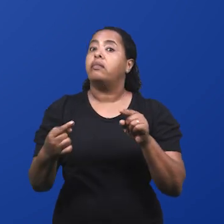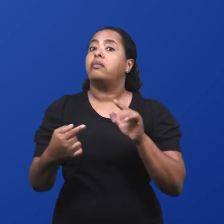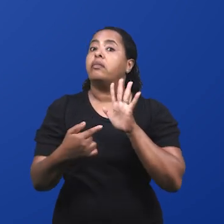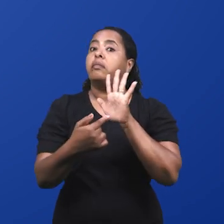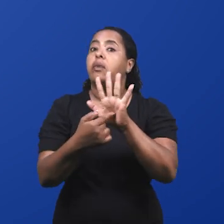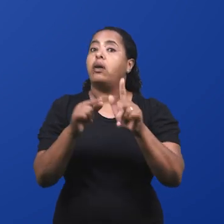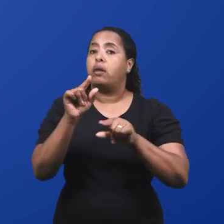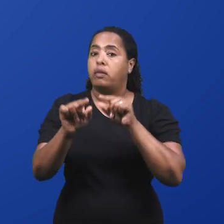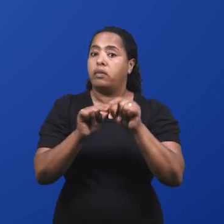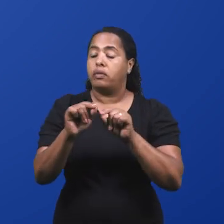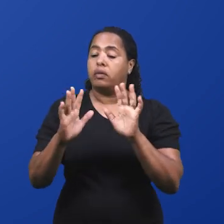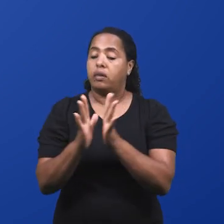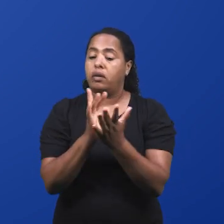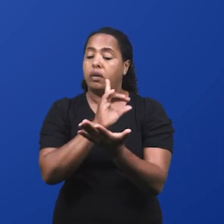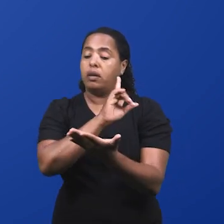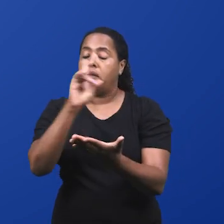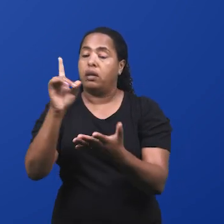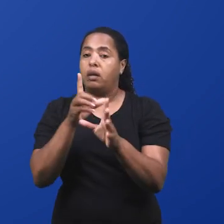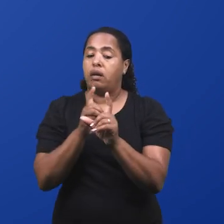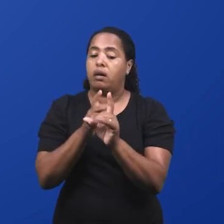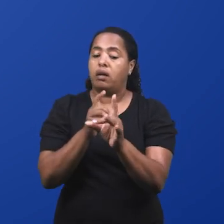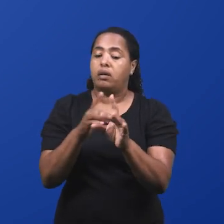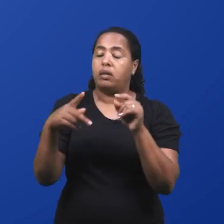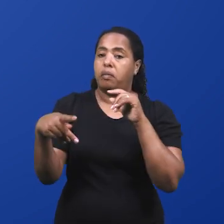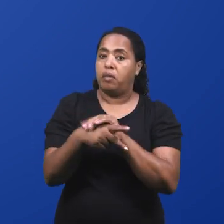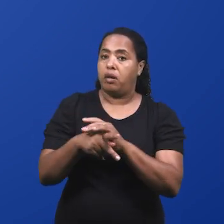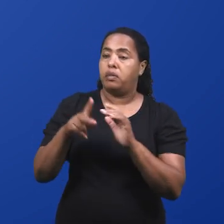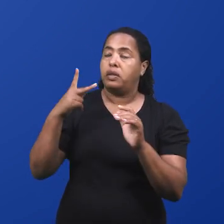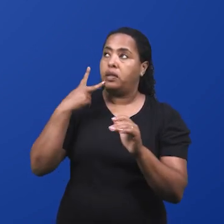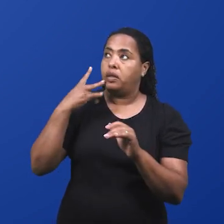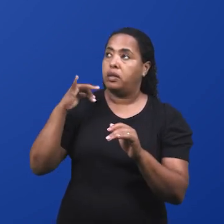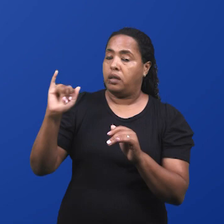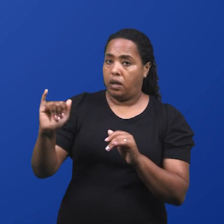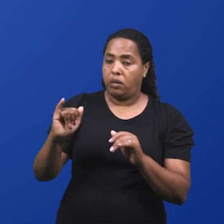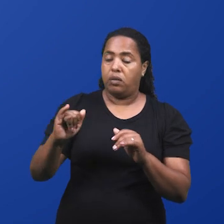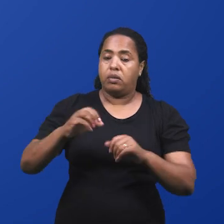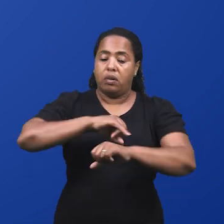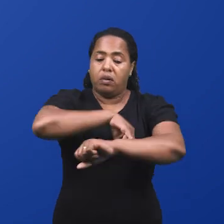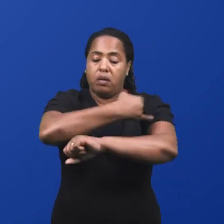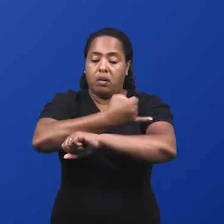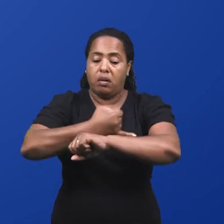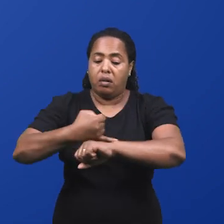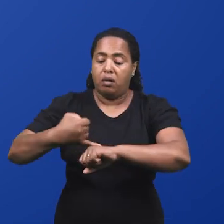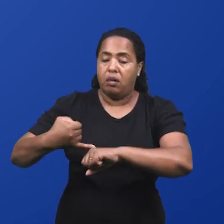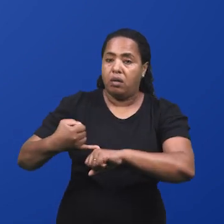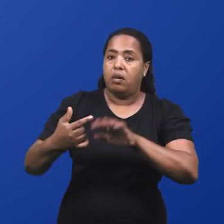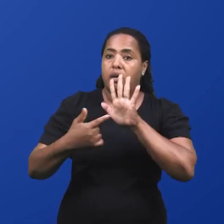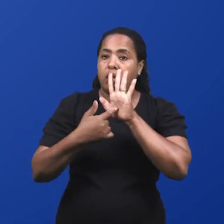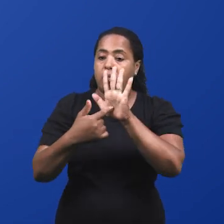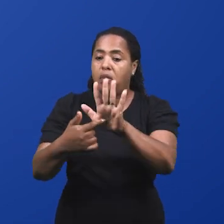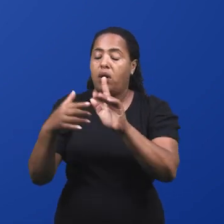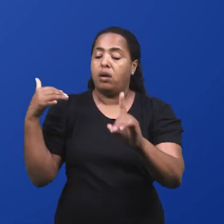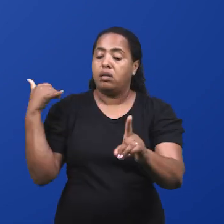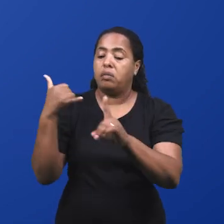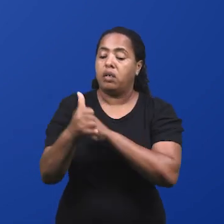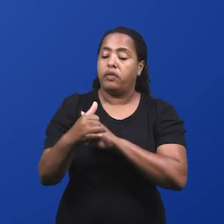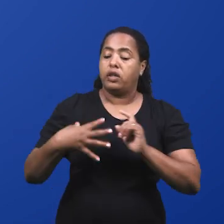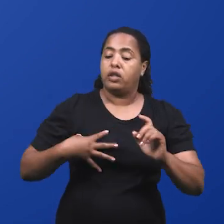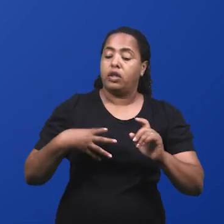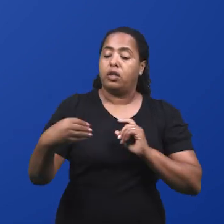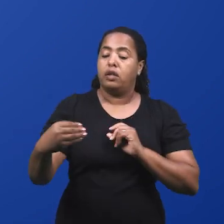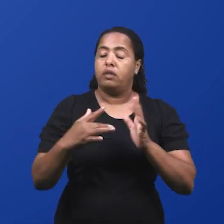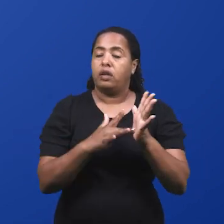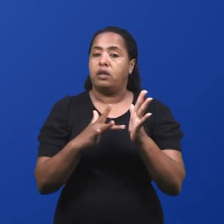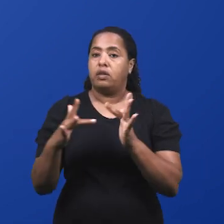neste mundo. A lei, que aponta profeticamente para a palavra, a doutrina de Deus Pai. O